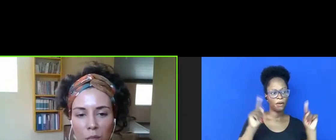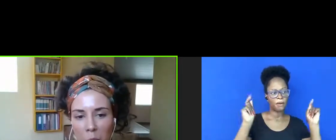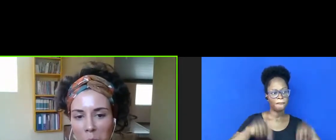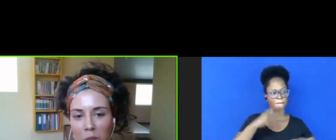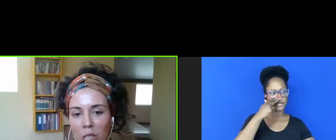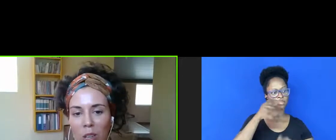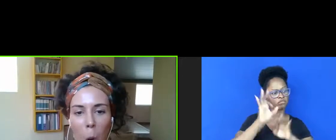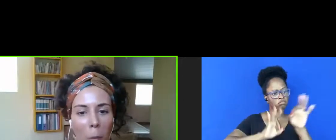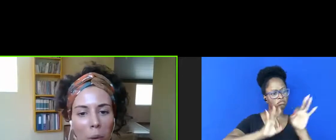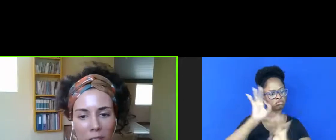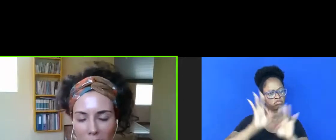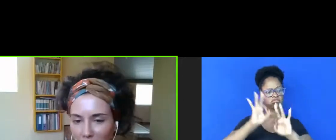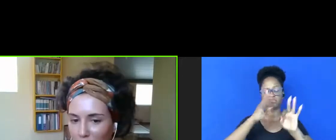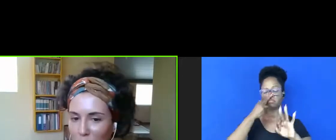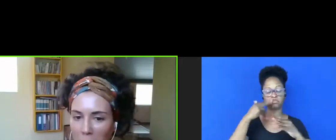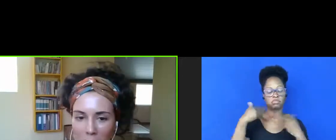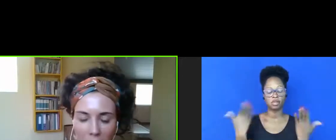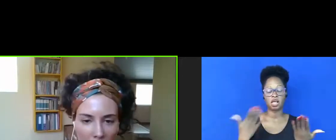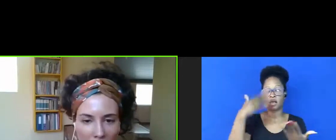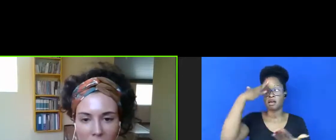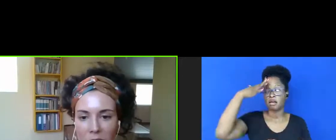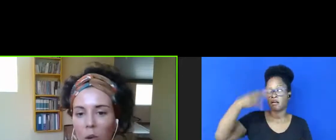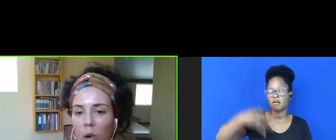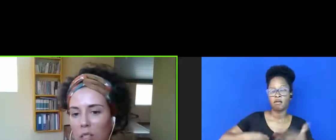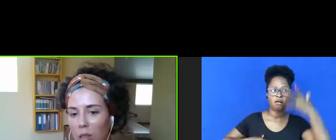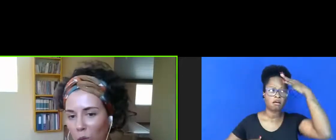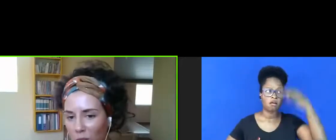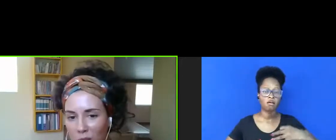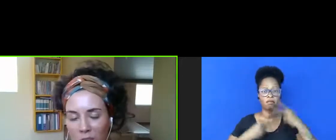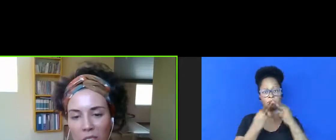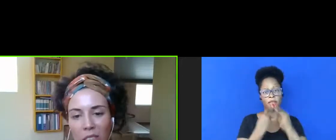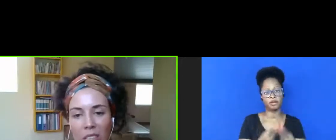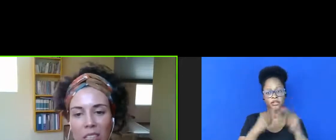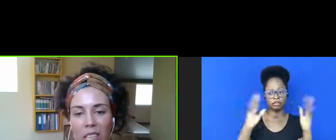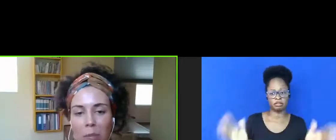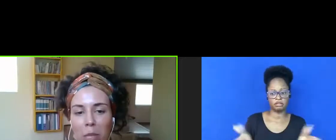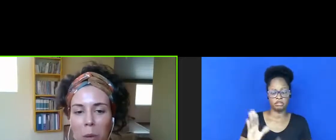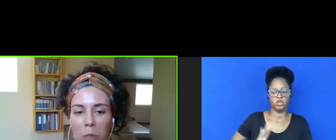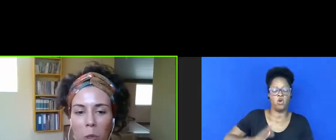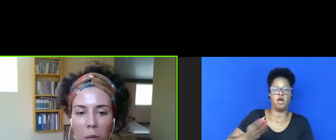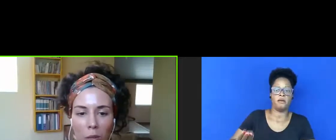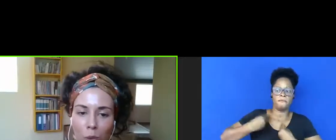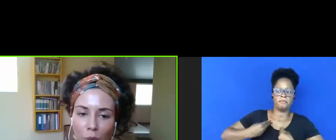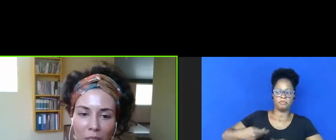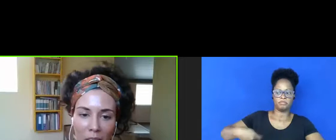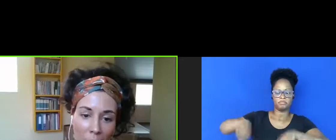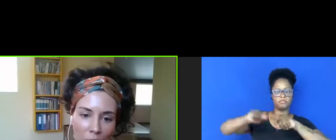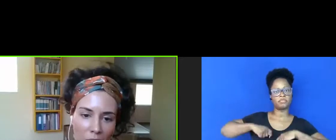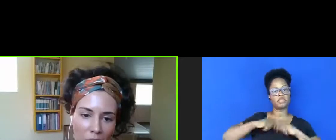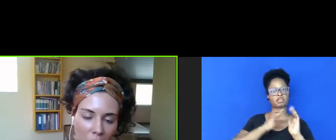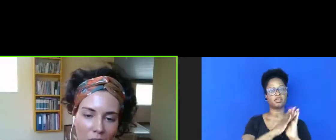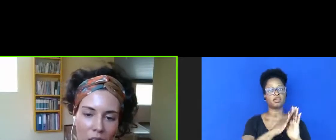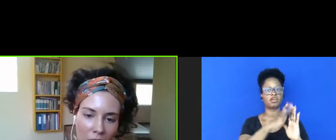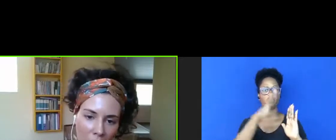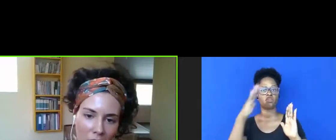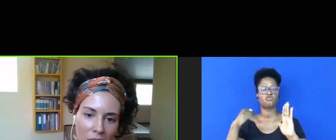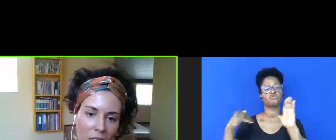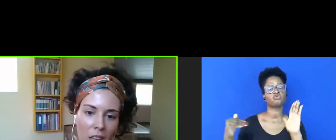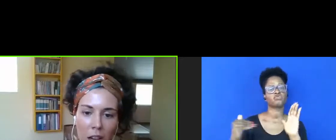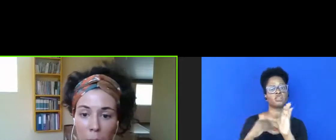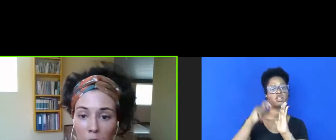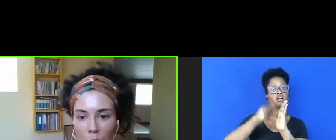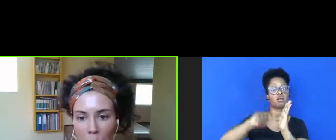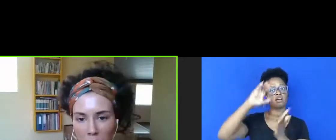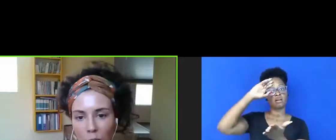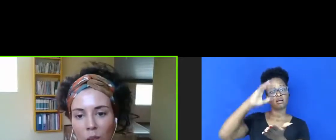foram extremamente compreensivos, pacientes, encorajadores, né, principalmente no período do final da escrita da tese,